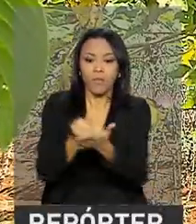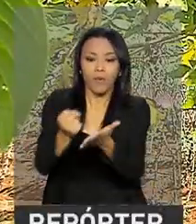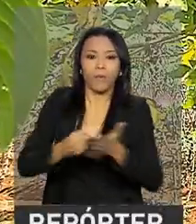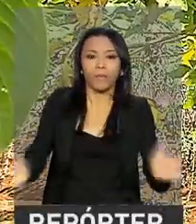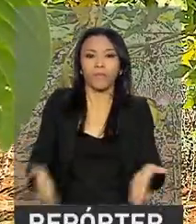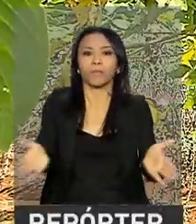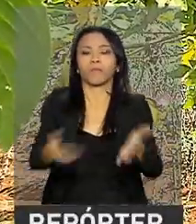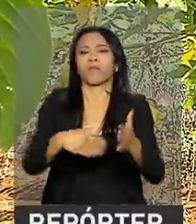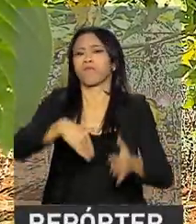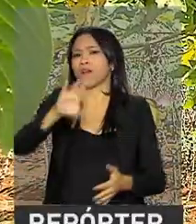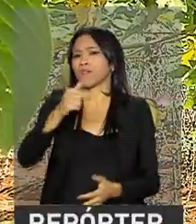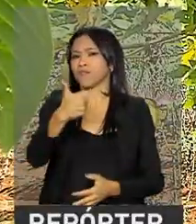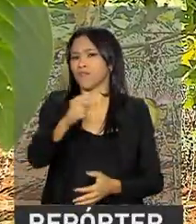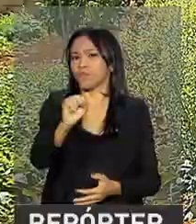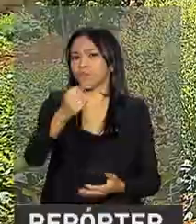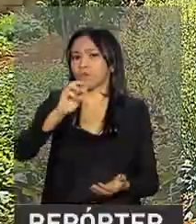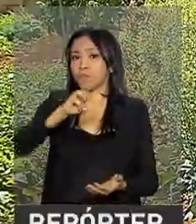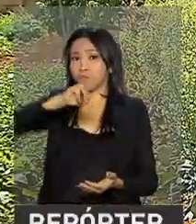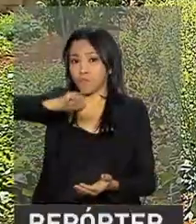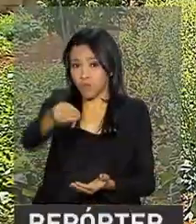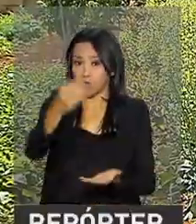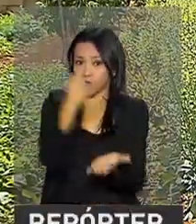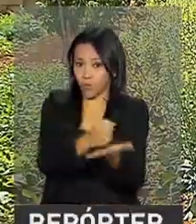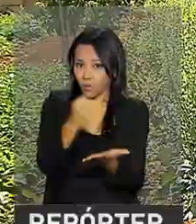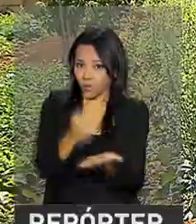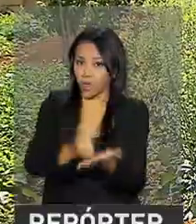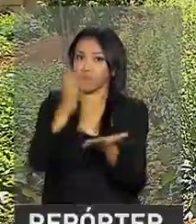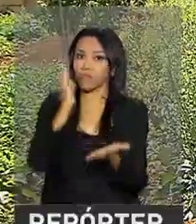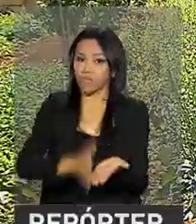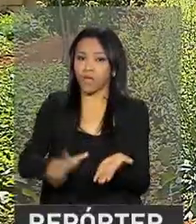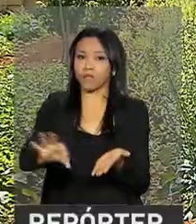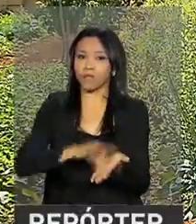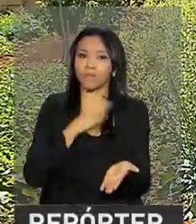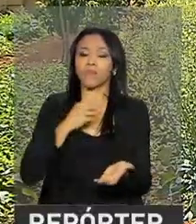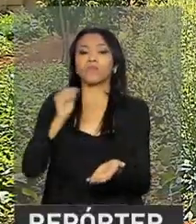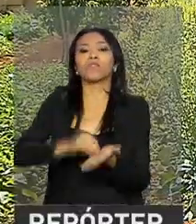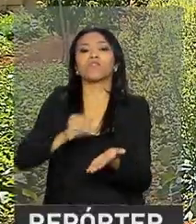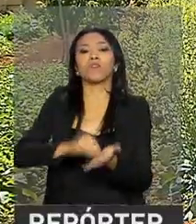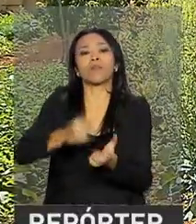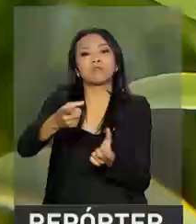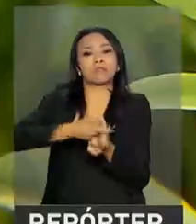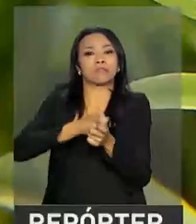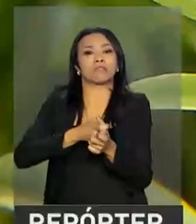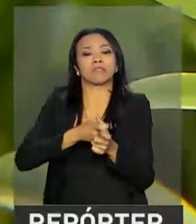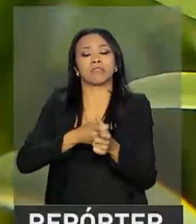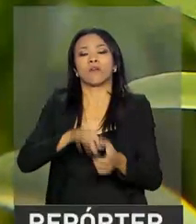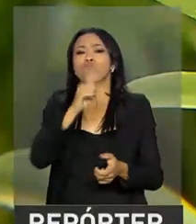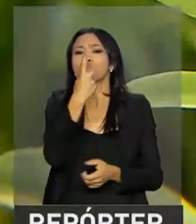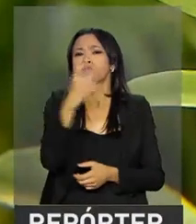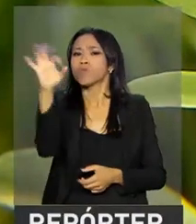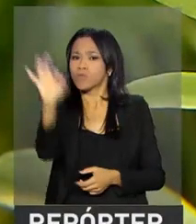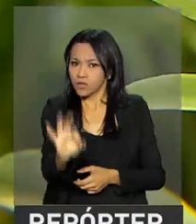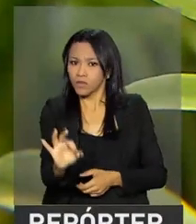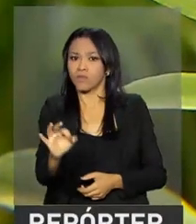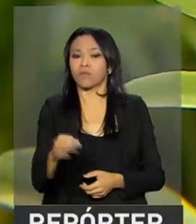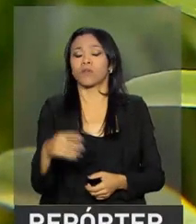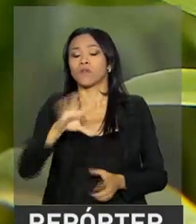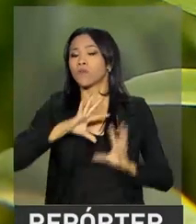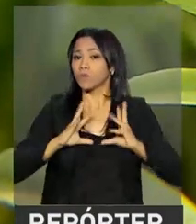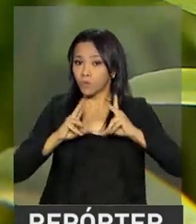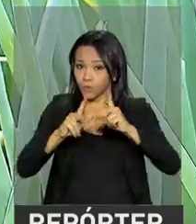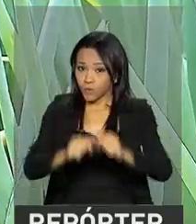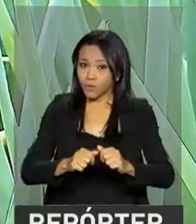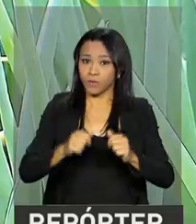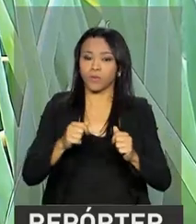milhões de contratos foram assinados ea inadimplência gira em torno de 1% o valor total das operações do